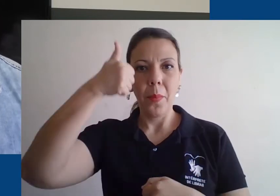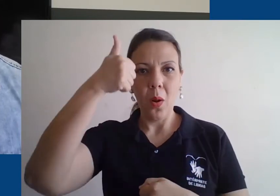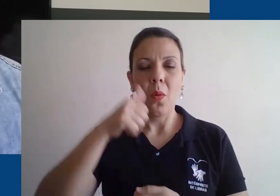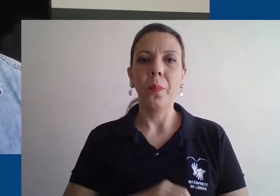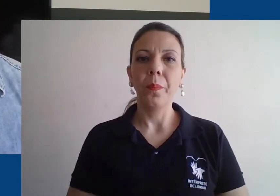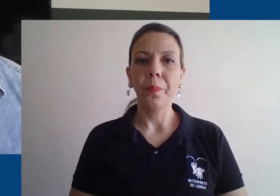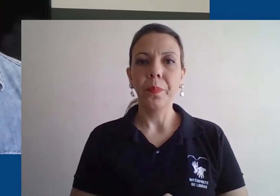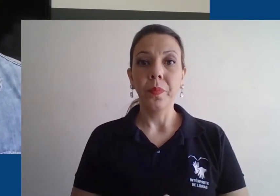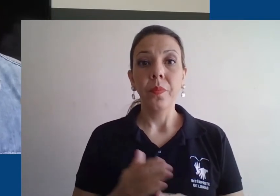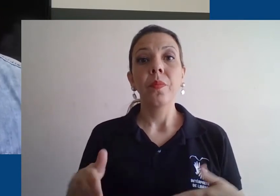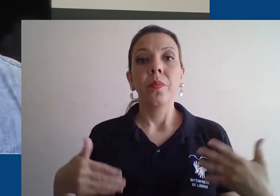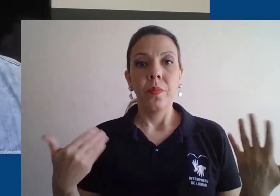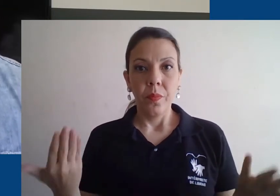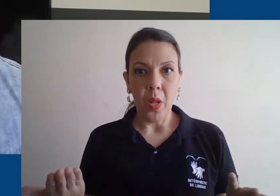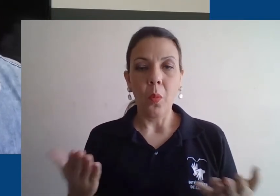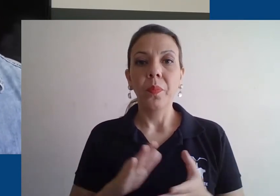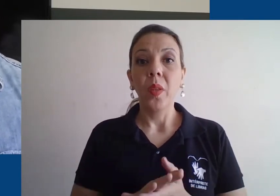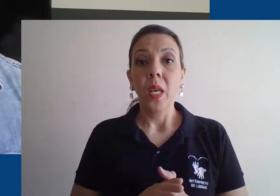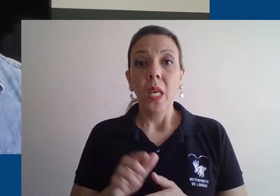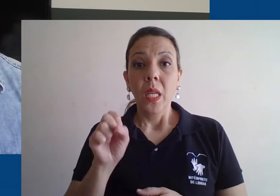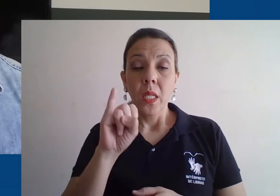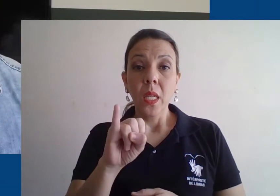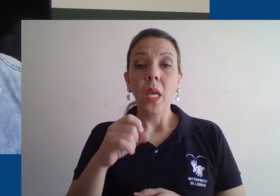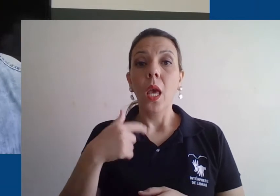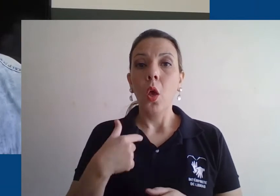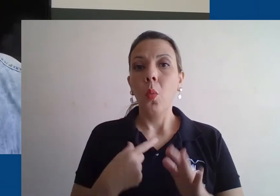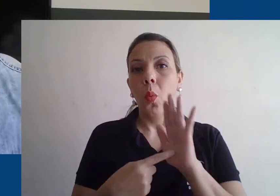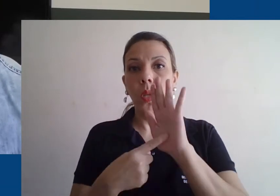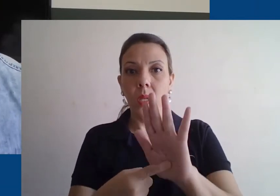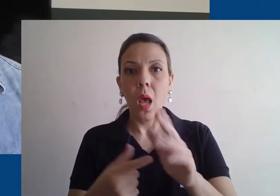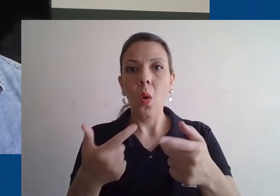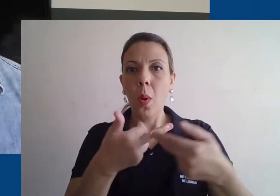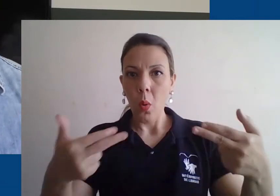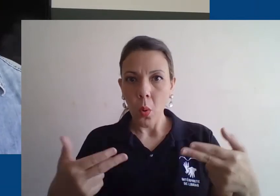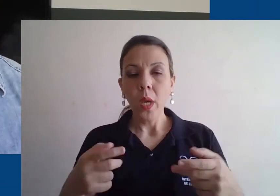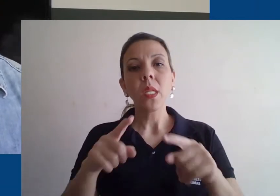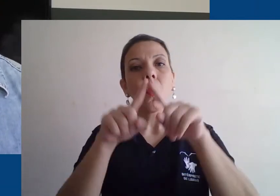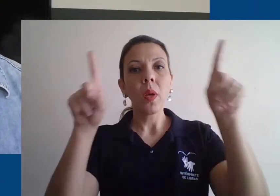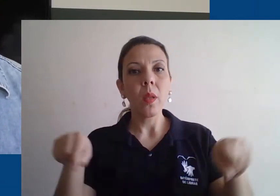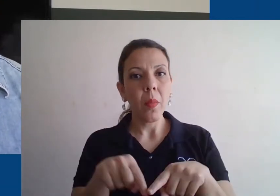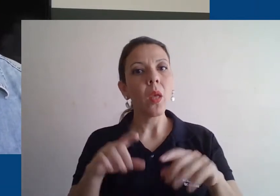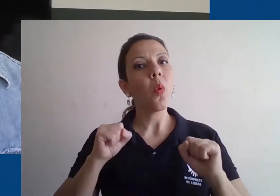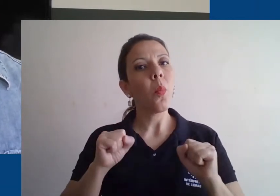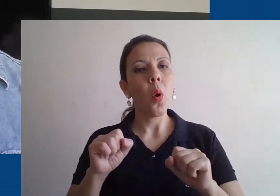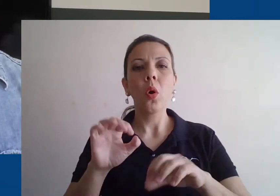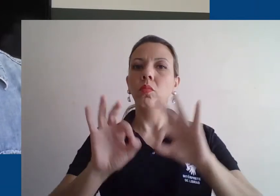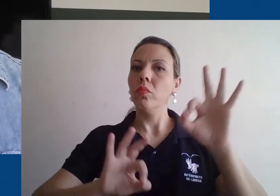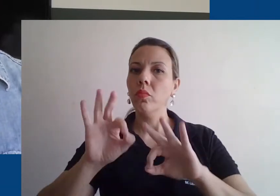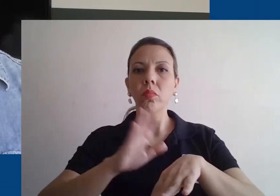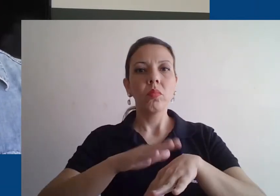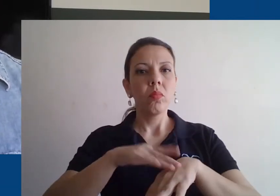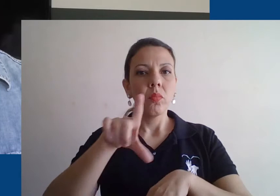vai absorver ele. Novamente, com exceção de se estivermos fazendo alguma demonstração, ajustar o enquadramento como for necessário. Por último,